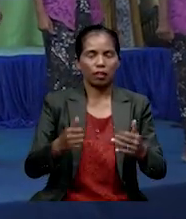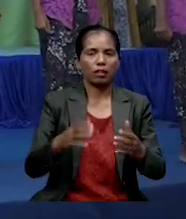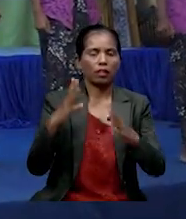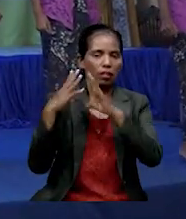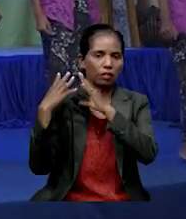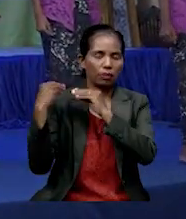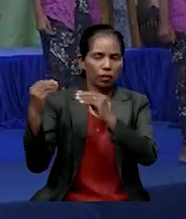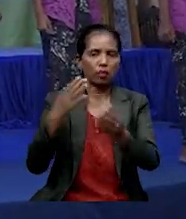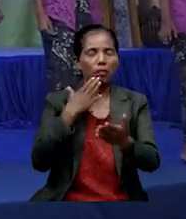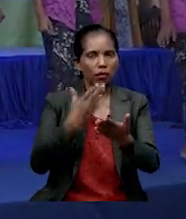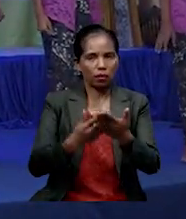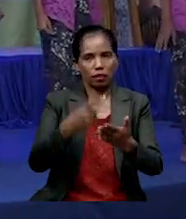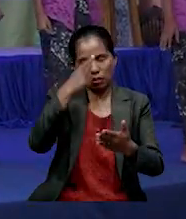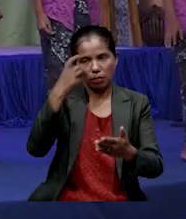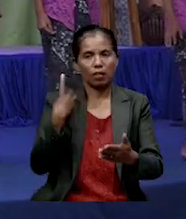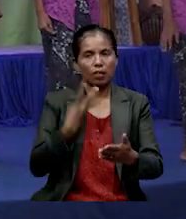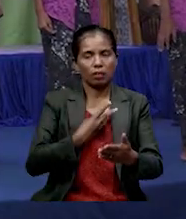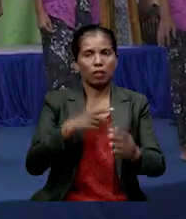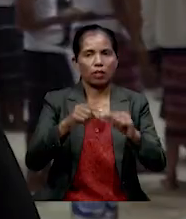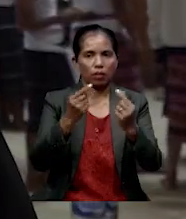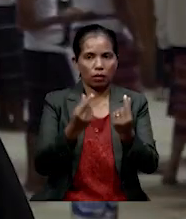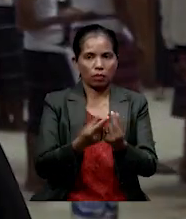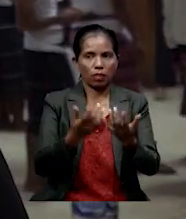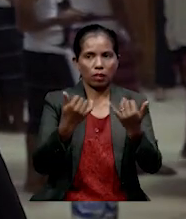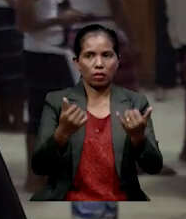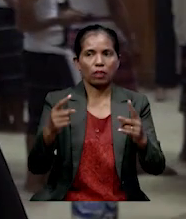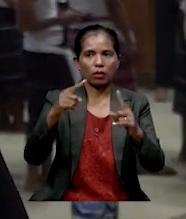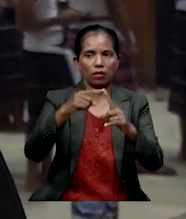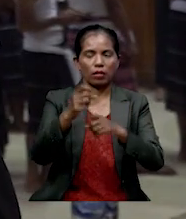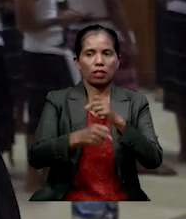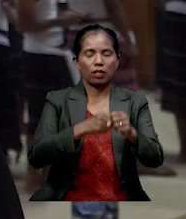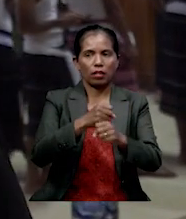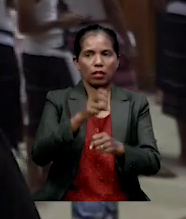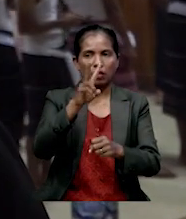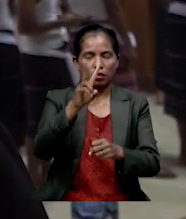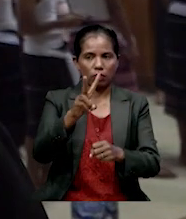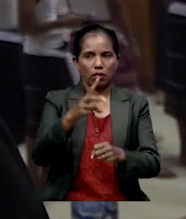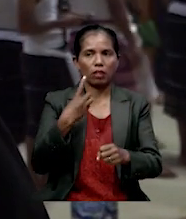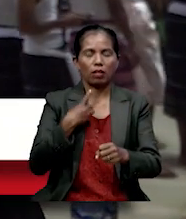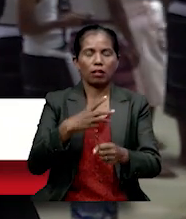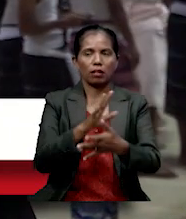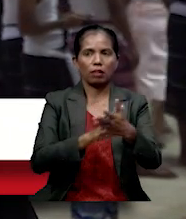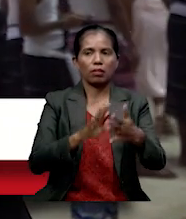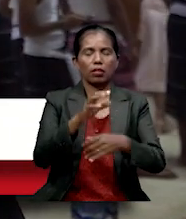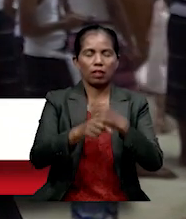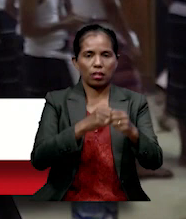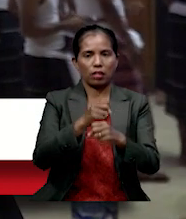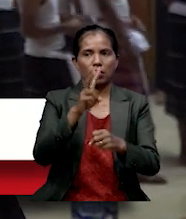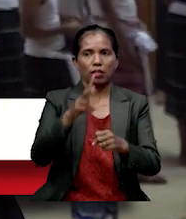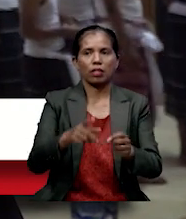tamba ami ne grupo mus dadang tona hetinan rua ami i aniversário badal rua na namas ida ne hane